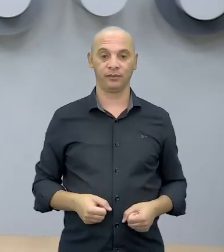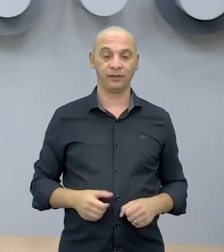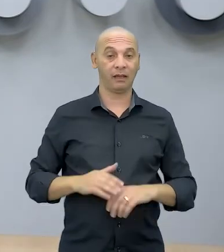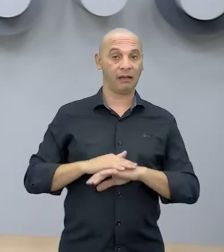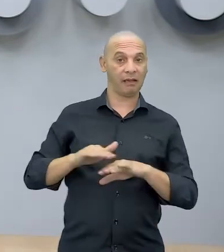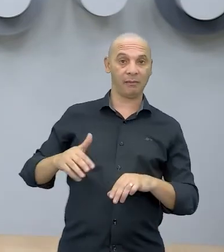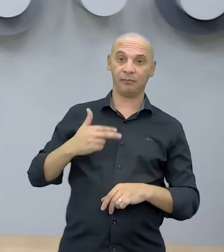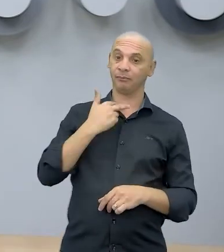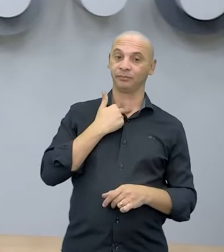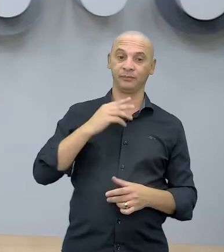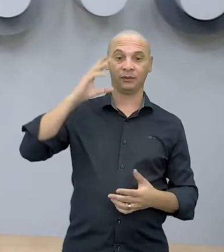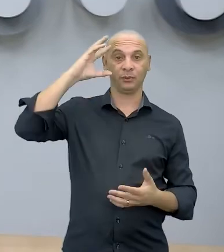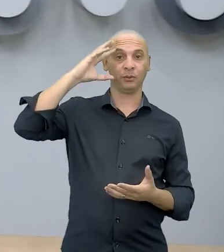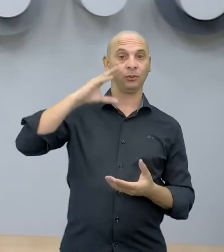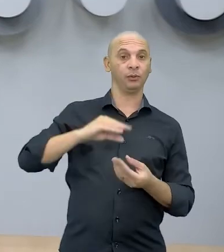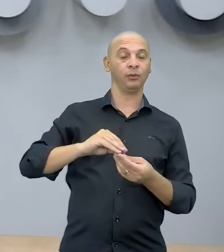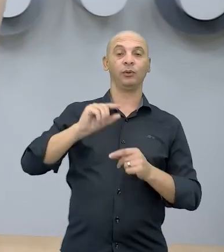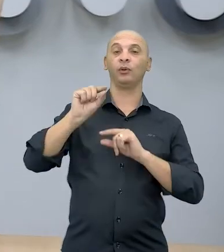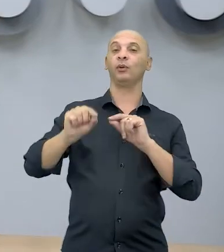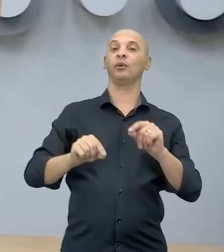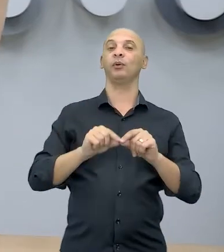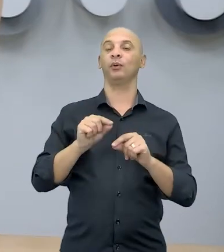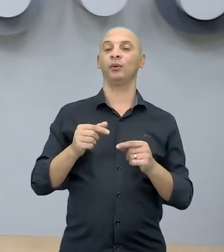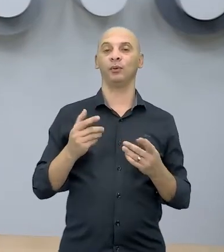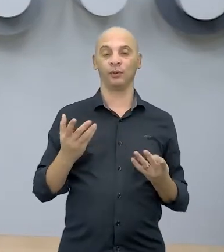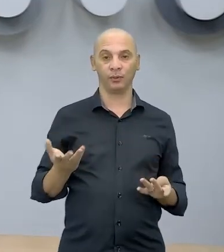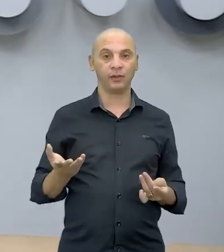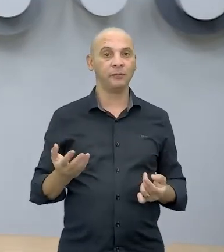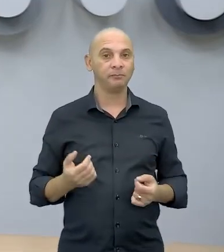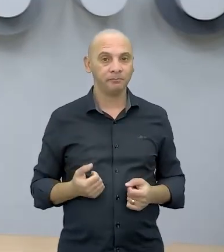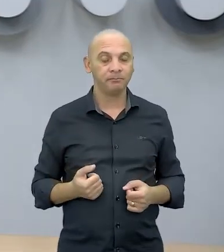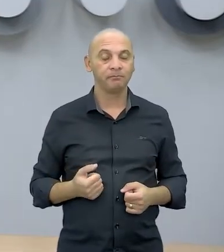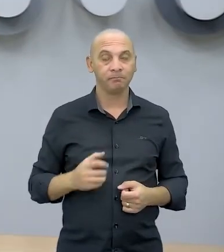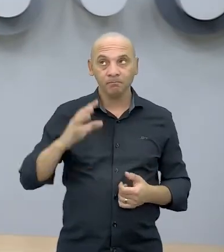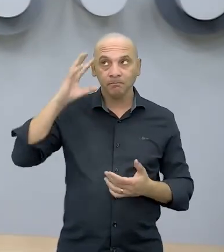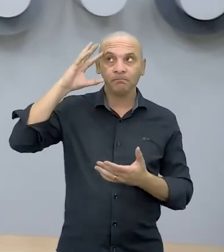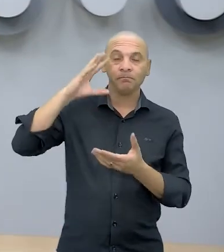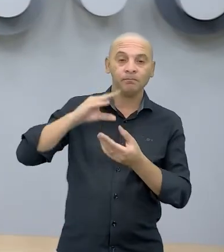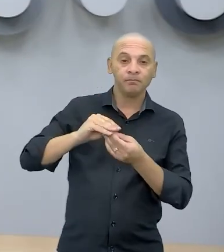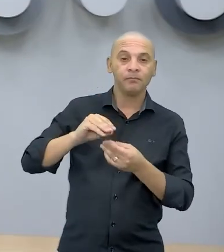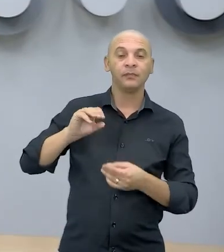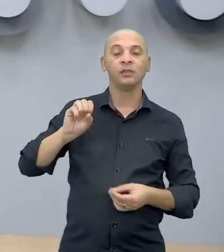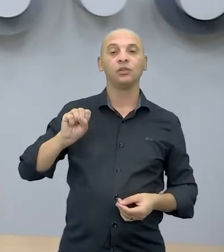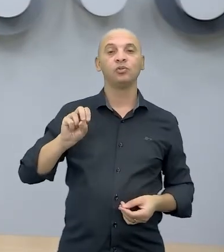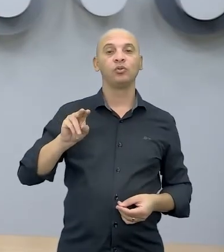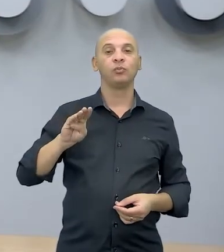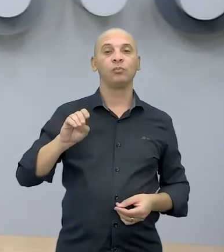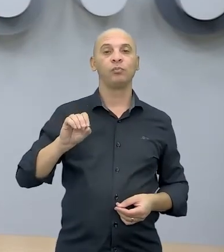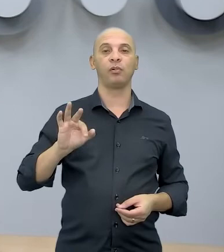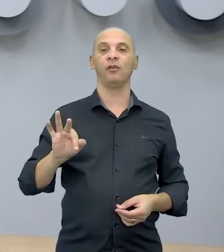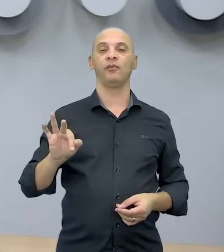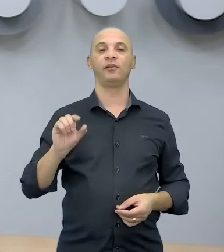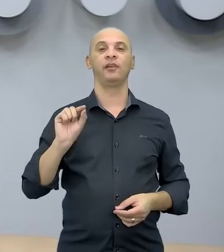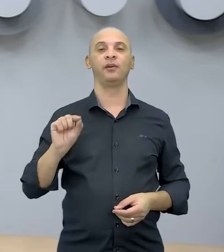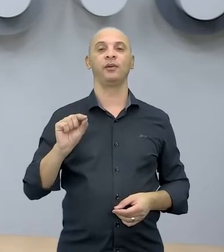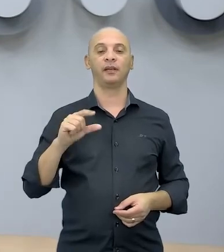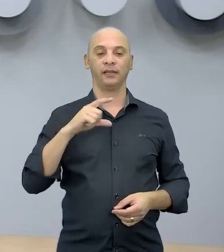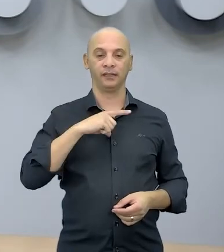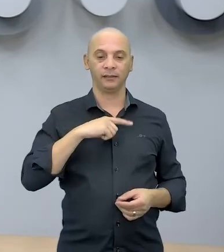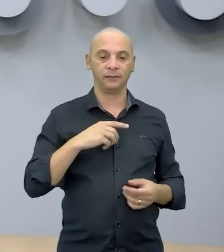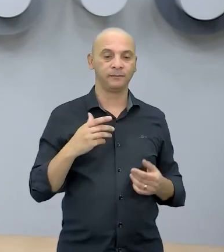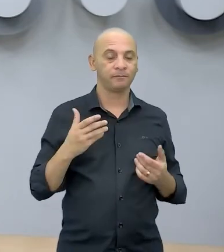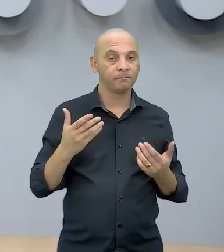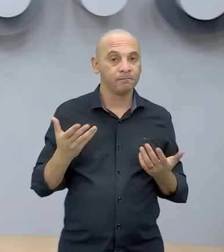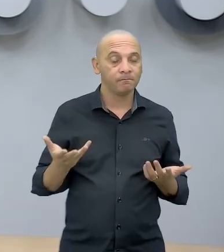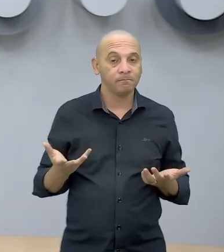a conclusão a que a Zuboff chega pode parecer meio apocalíptica, né? É um pouco assim, puxa vida, professora, então você está